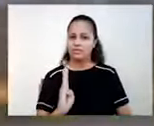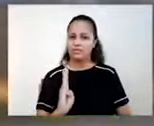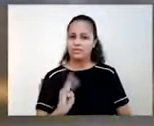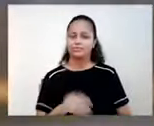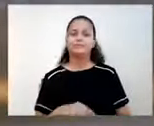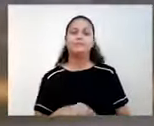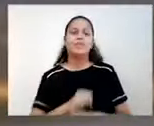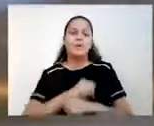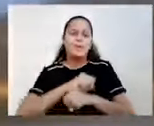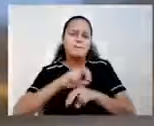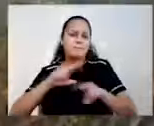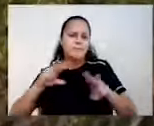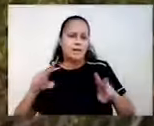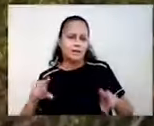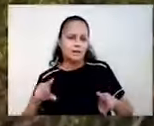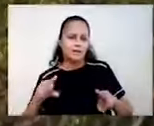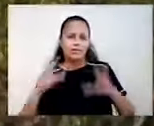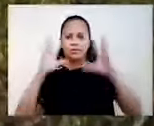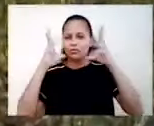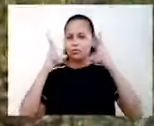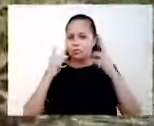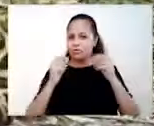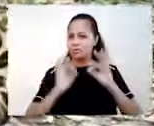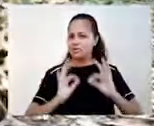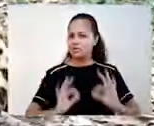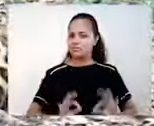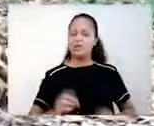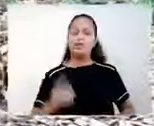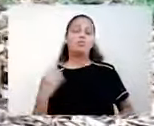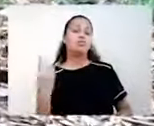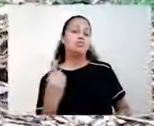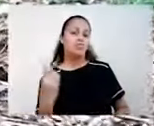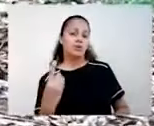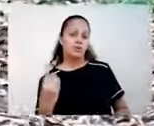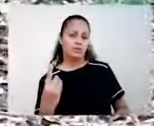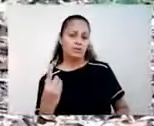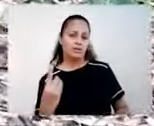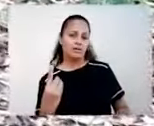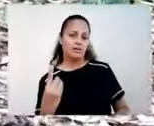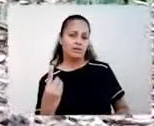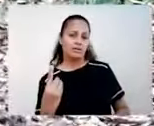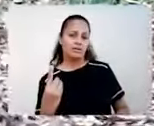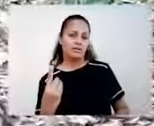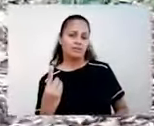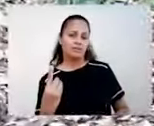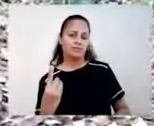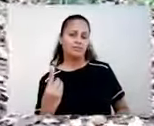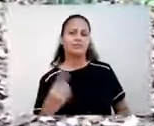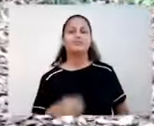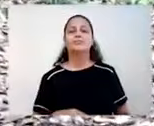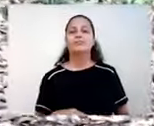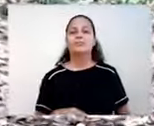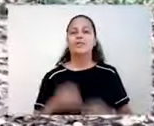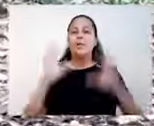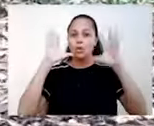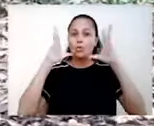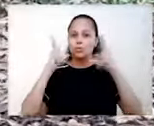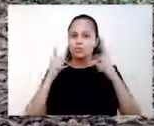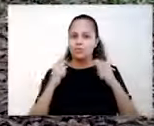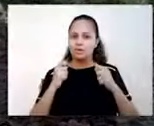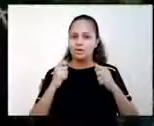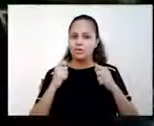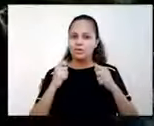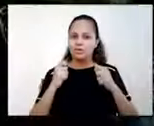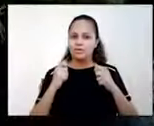Assim como a maioria dos felinos, a onça-pintada é considerada um animal solitário. Praticamente a única exceção para essa regra são